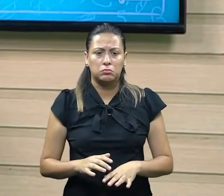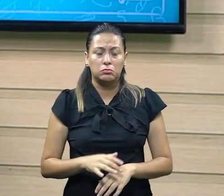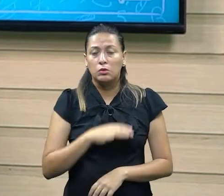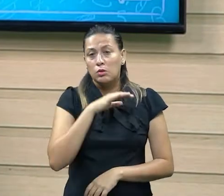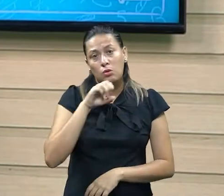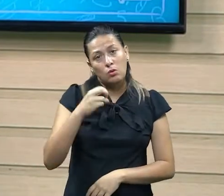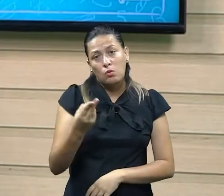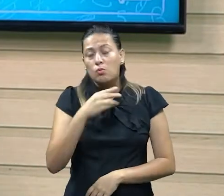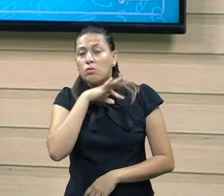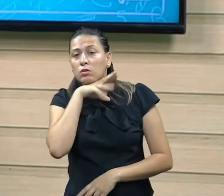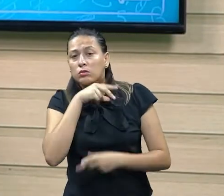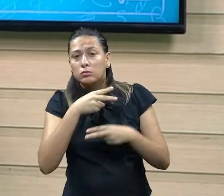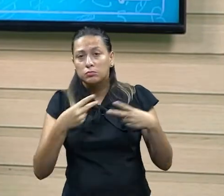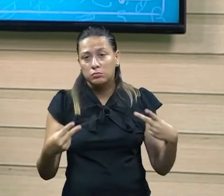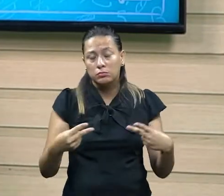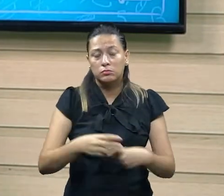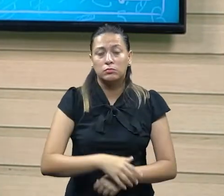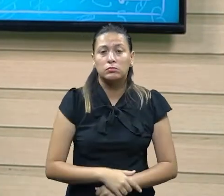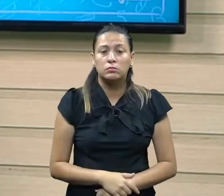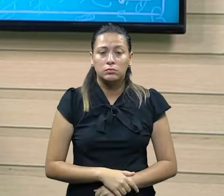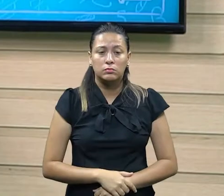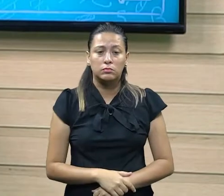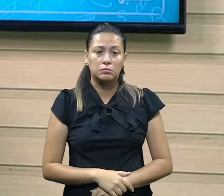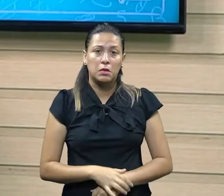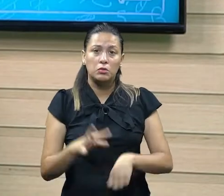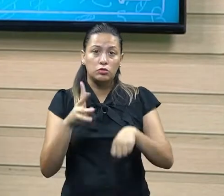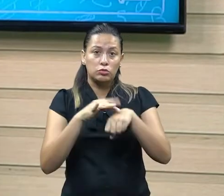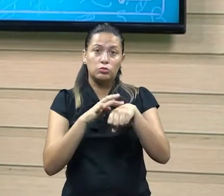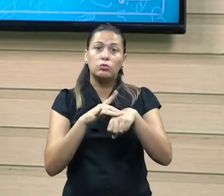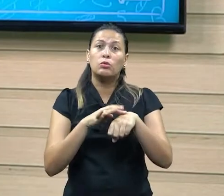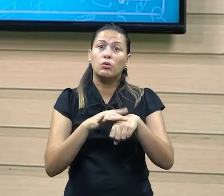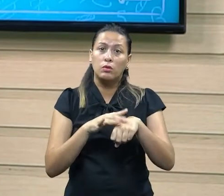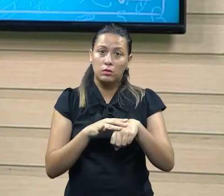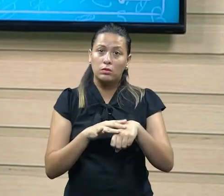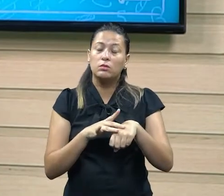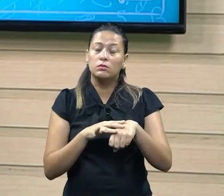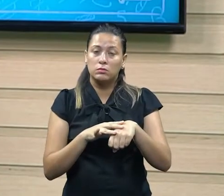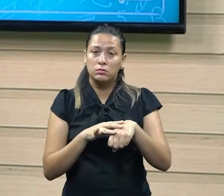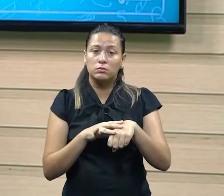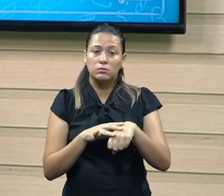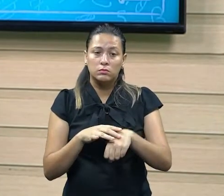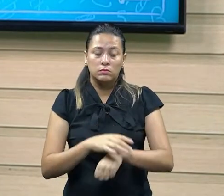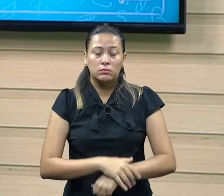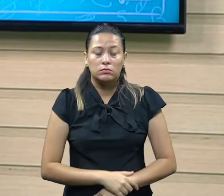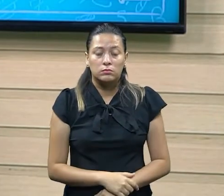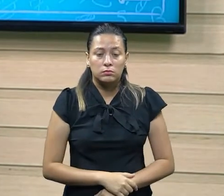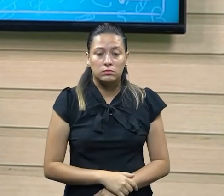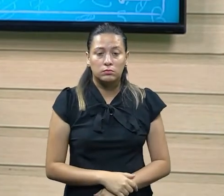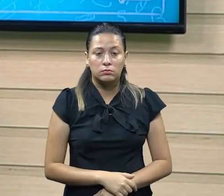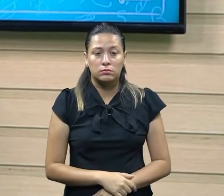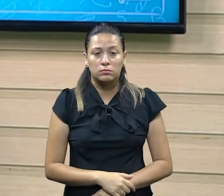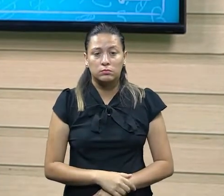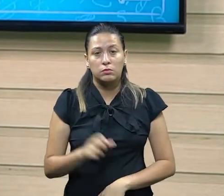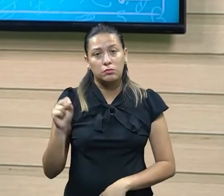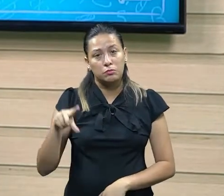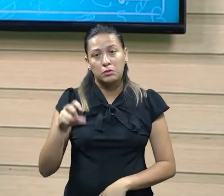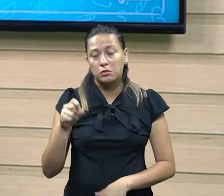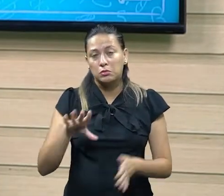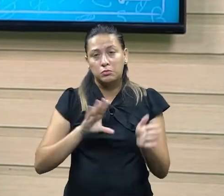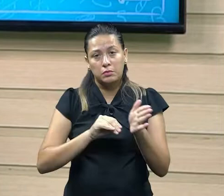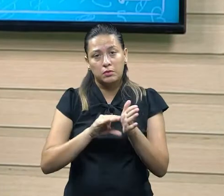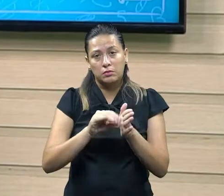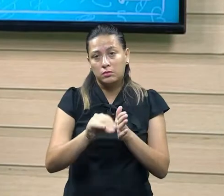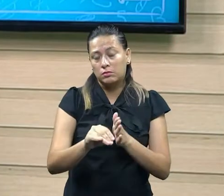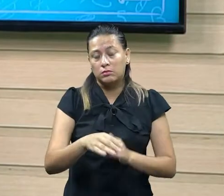ou animais que podem acabar transmitindo uma doença para o empregado. Tá? Vírus,